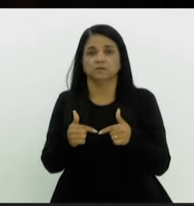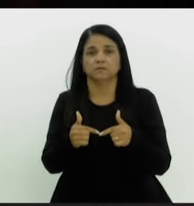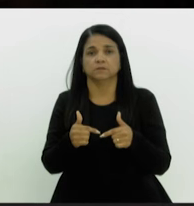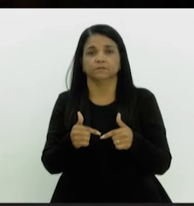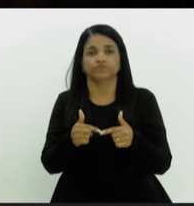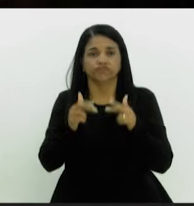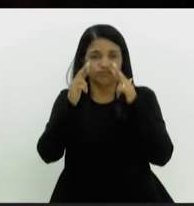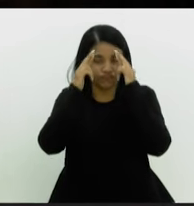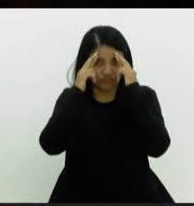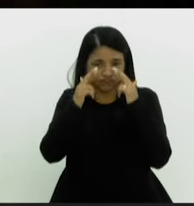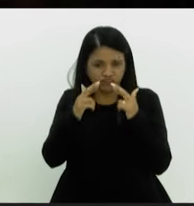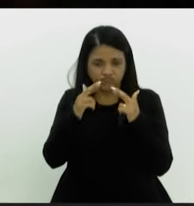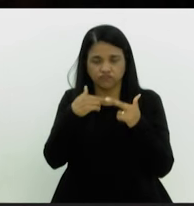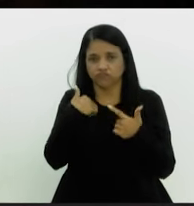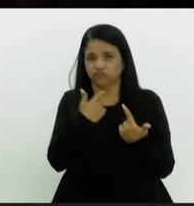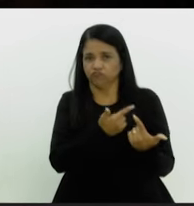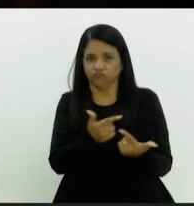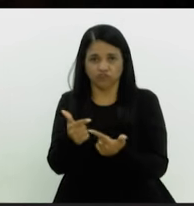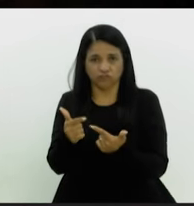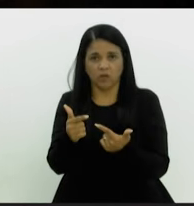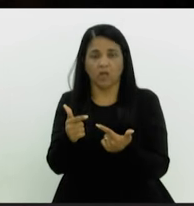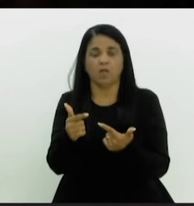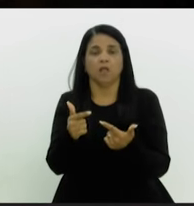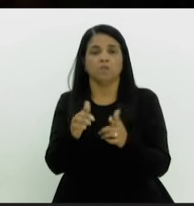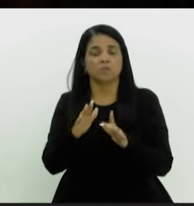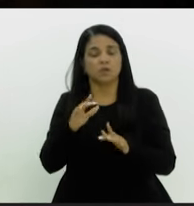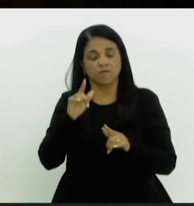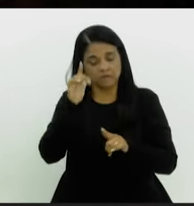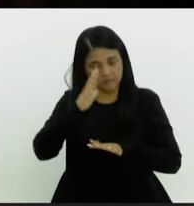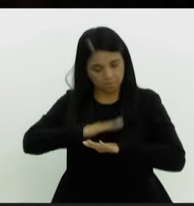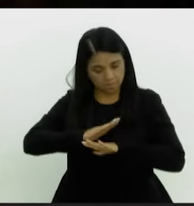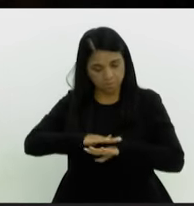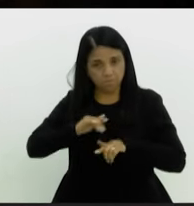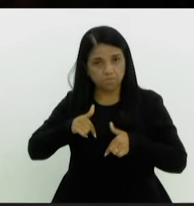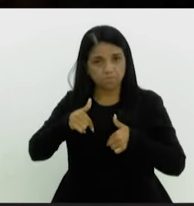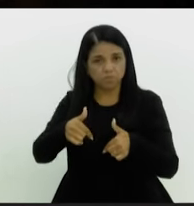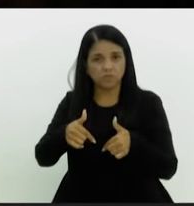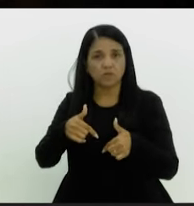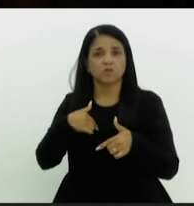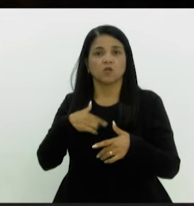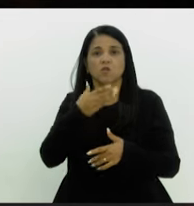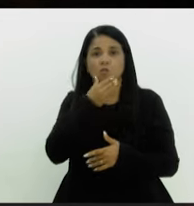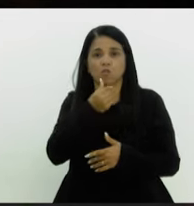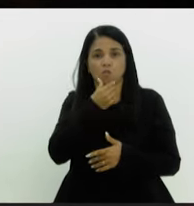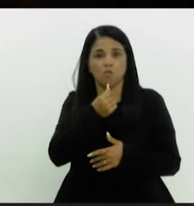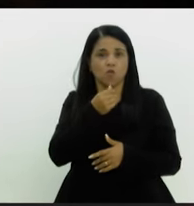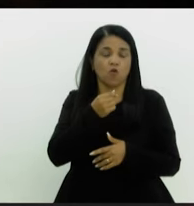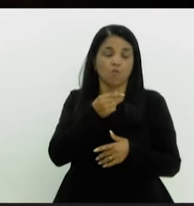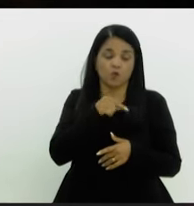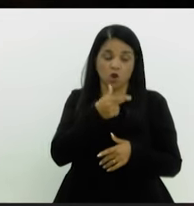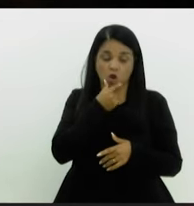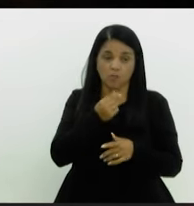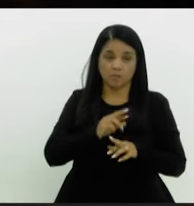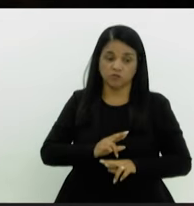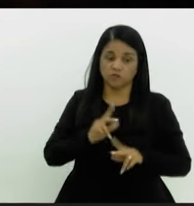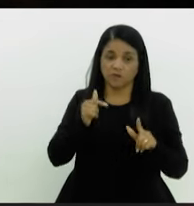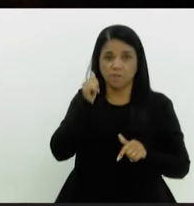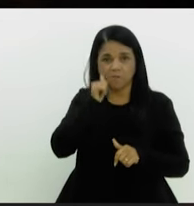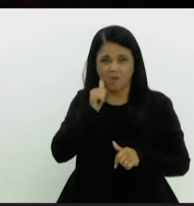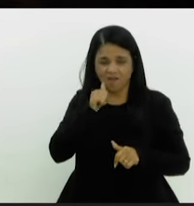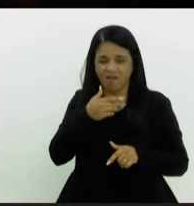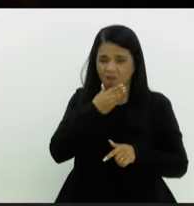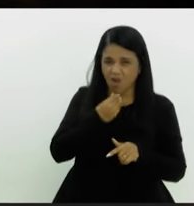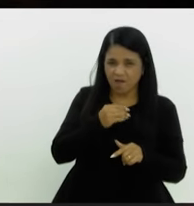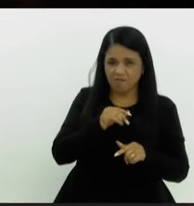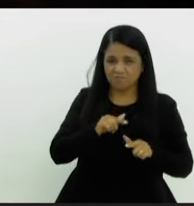desrespeito a uma prerrogativa sua porque você é mulher porque se fosse um defensor homem e aquilo não estaria